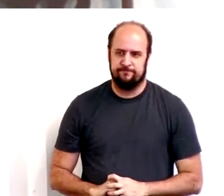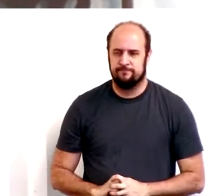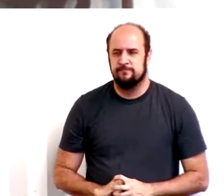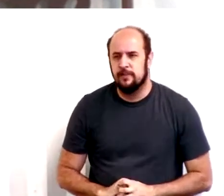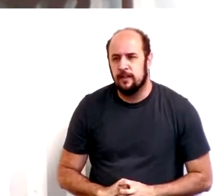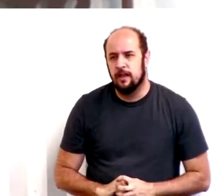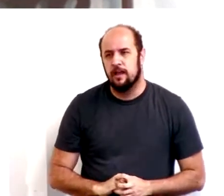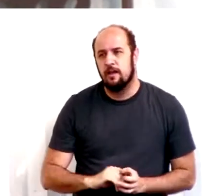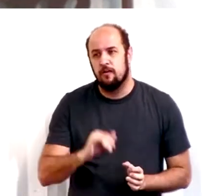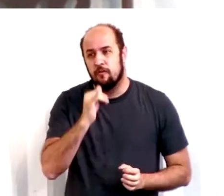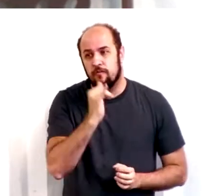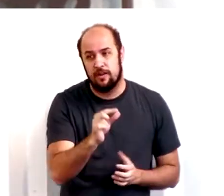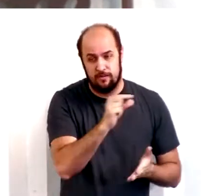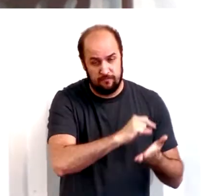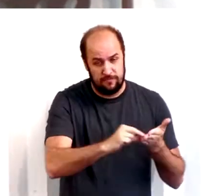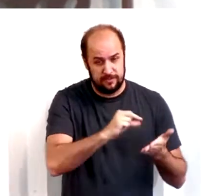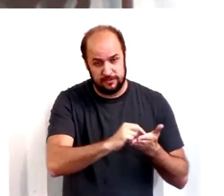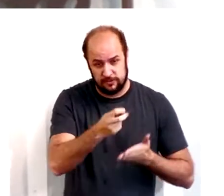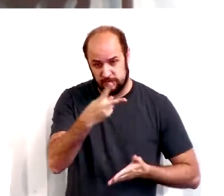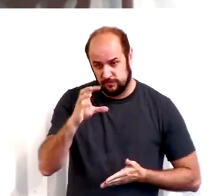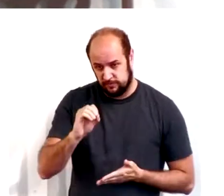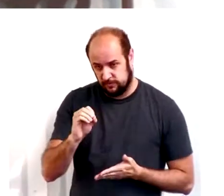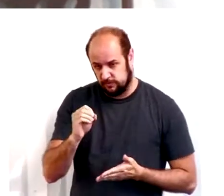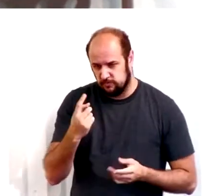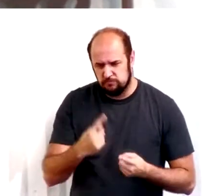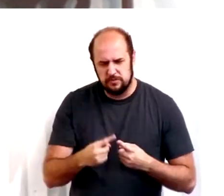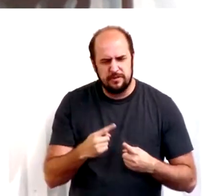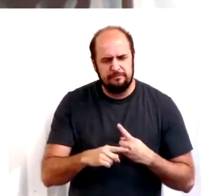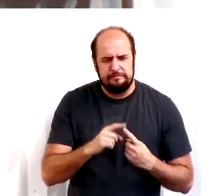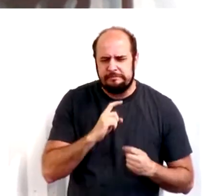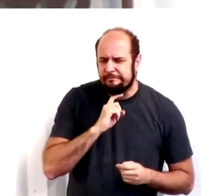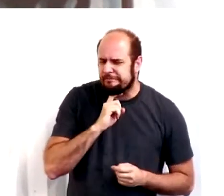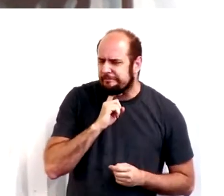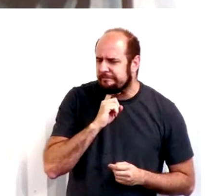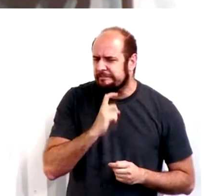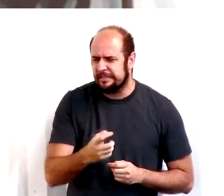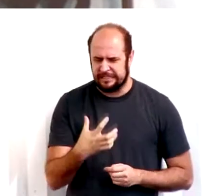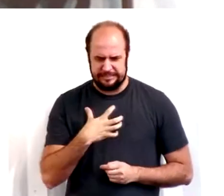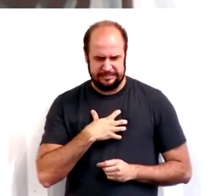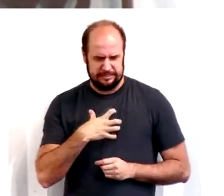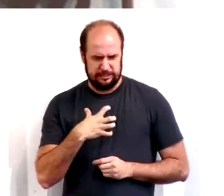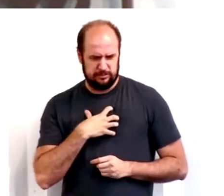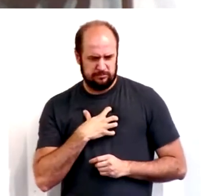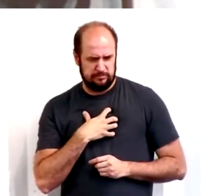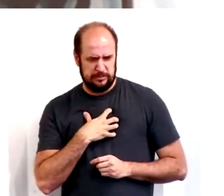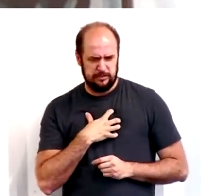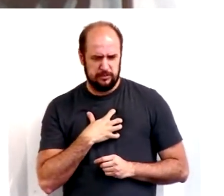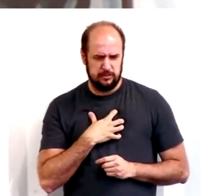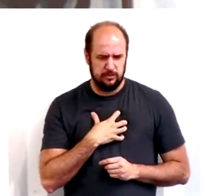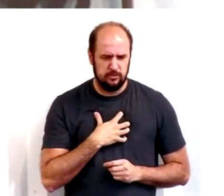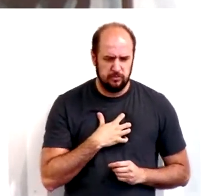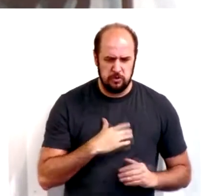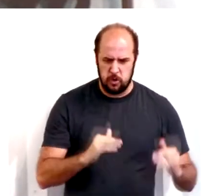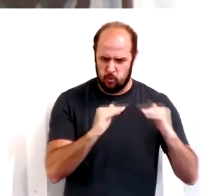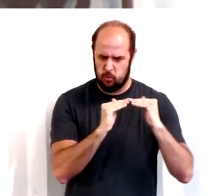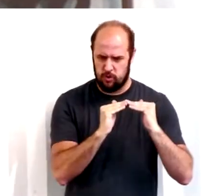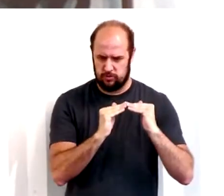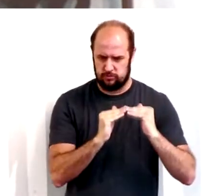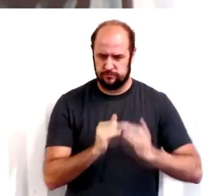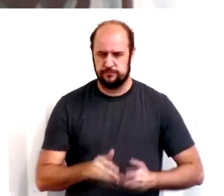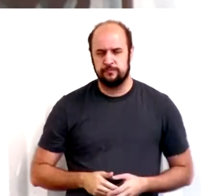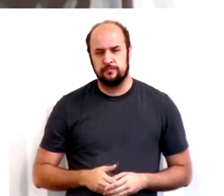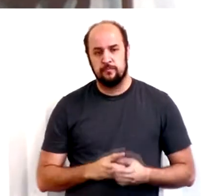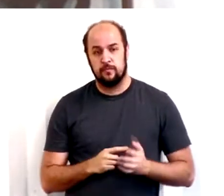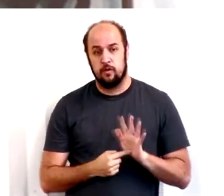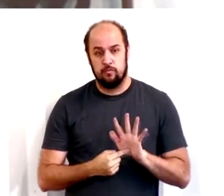Quando ele diz no versículo 20, porque a ninguém tenho de igual sentimento, ele está mostrando